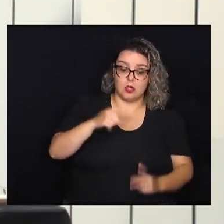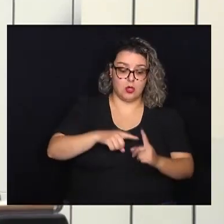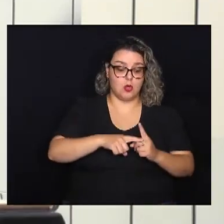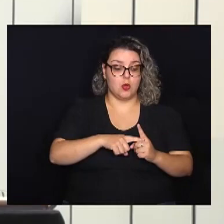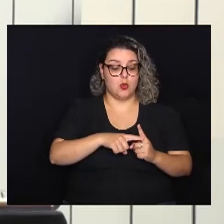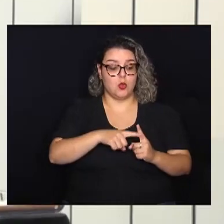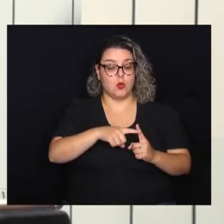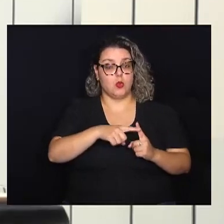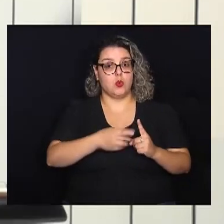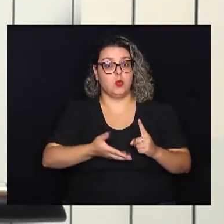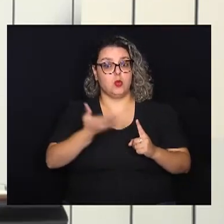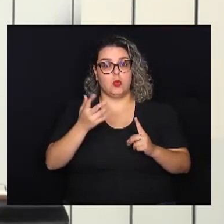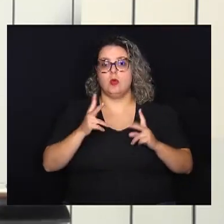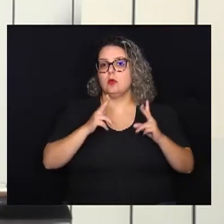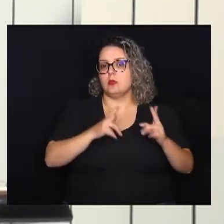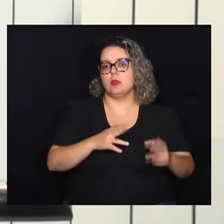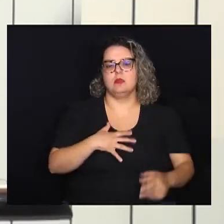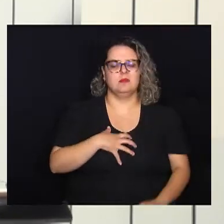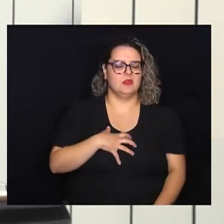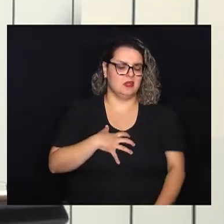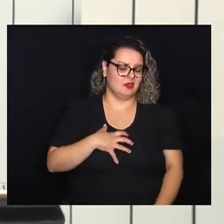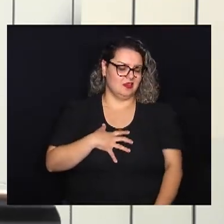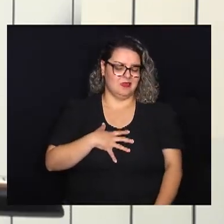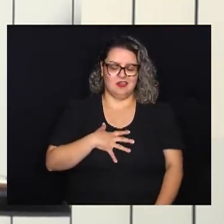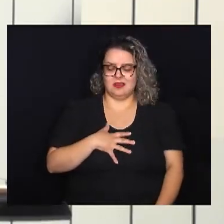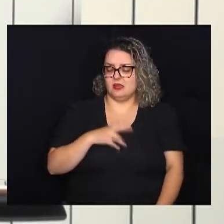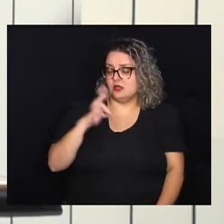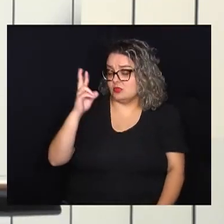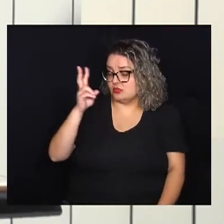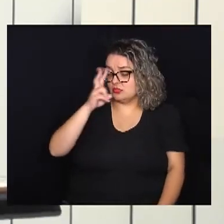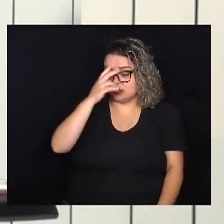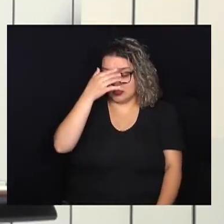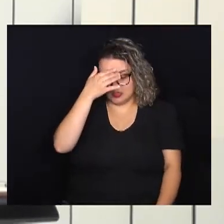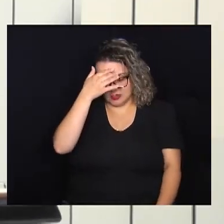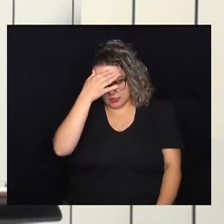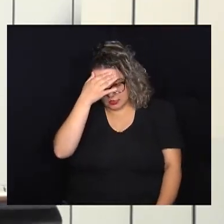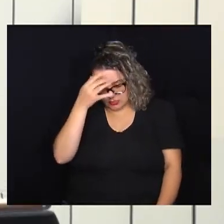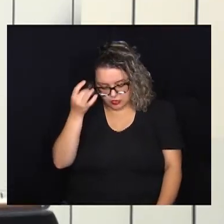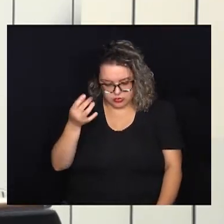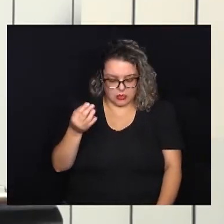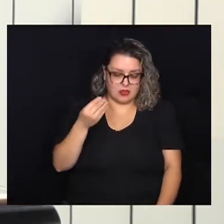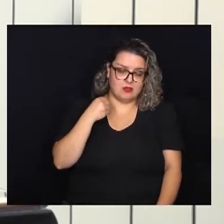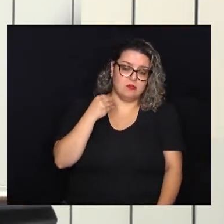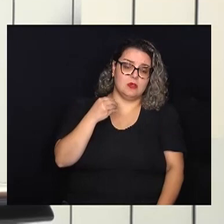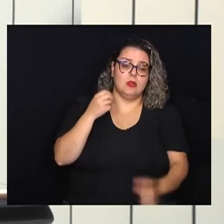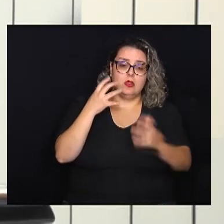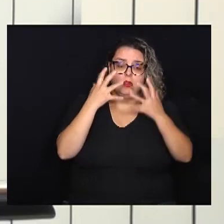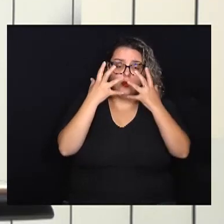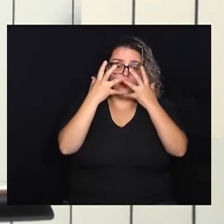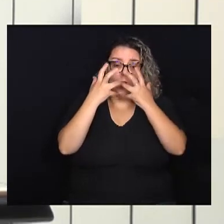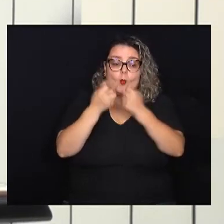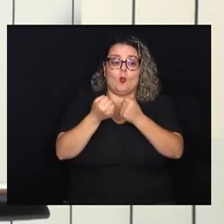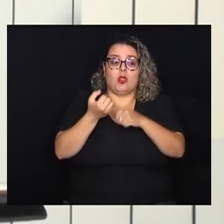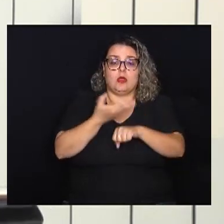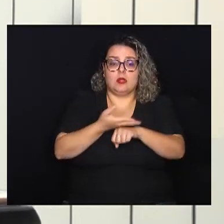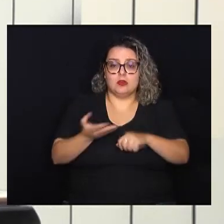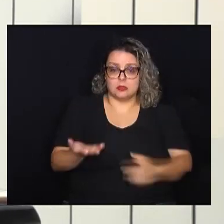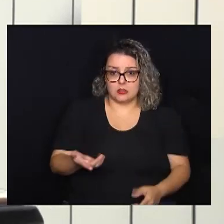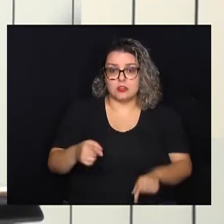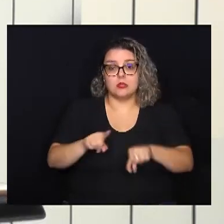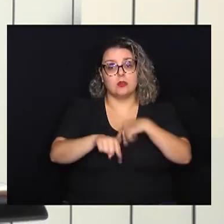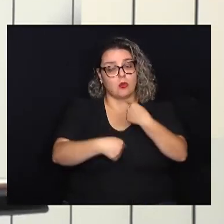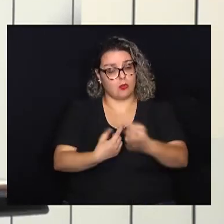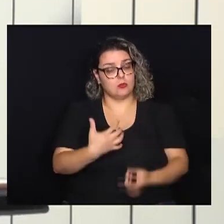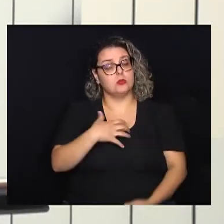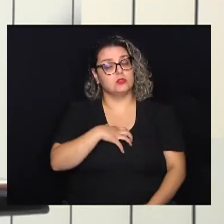elevadas como mal estar tonturas dores de cabeça fraqueza palidez dentre outros sintomas